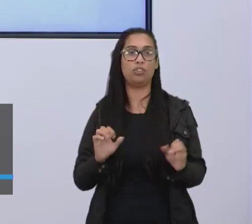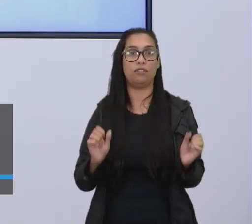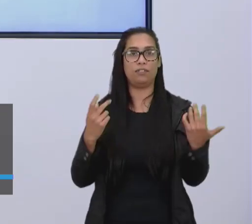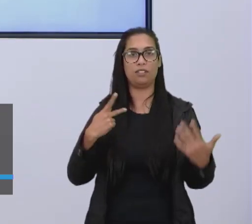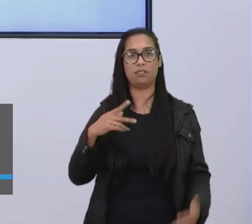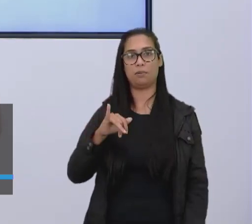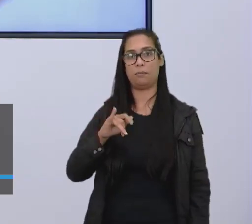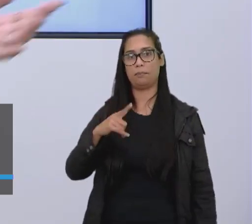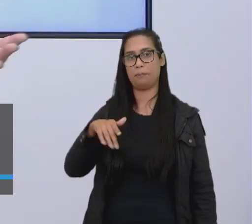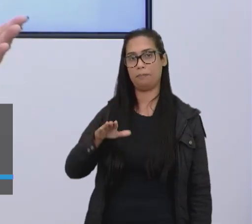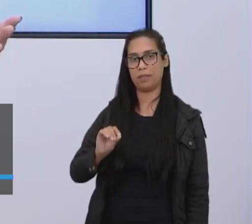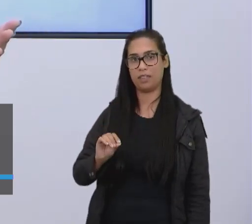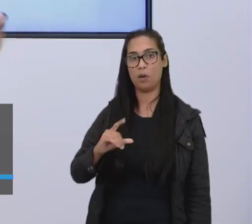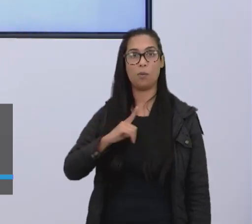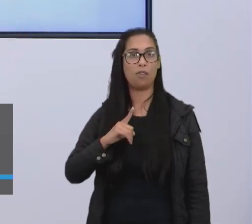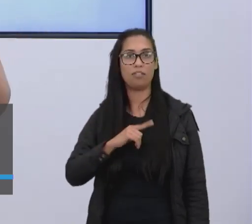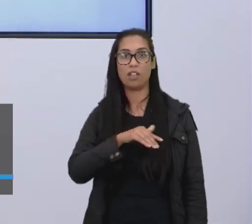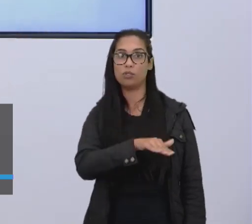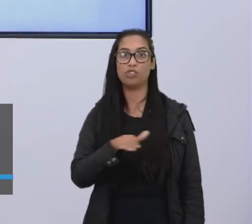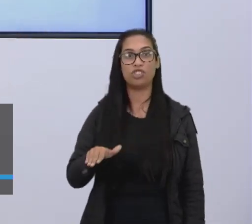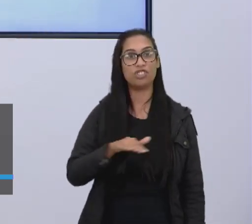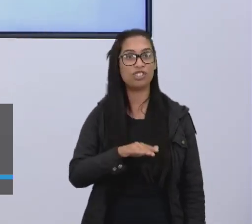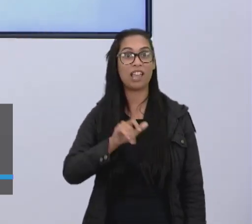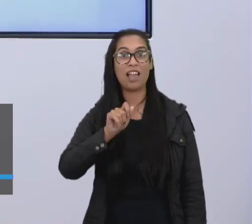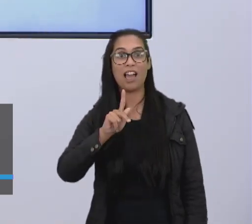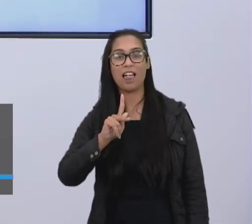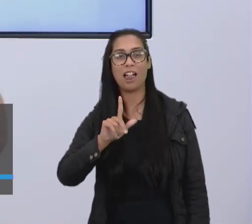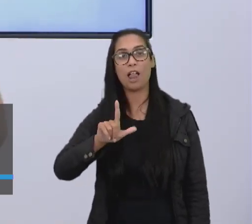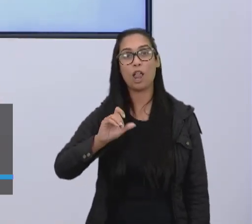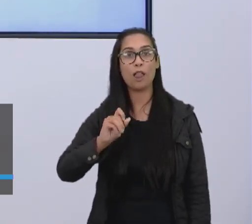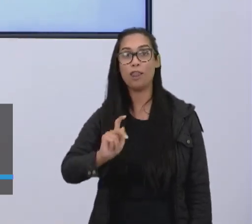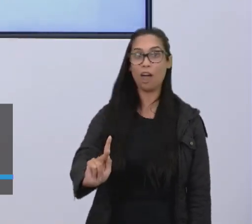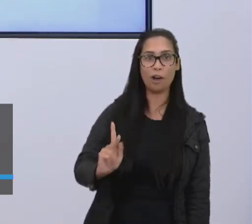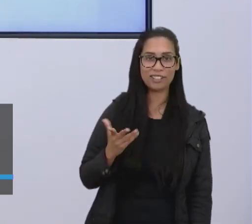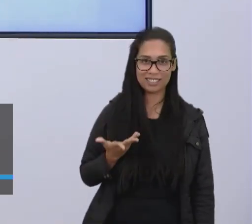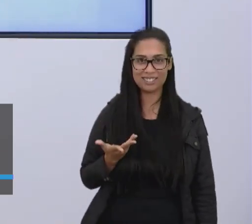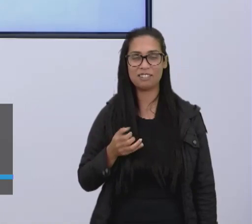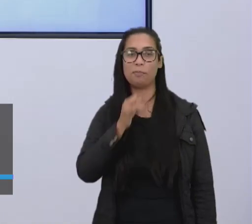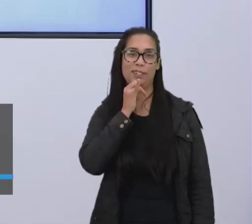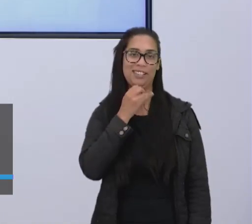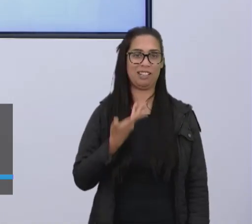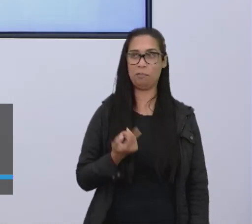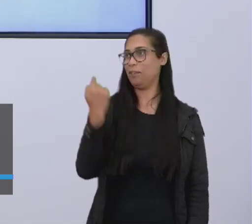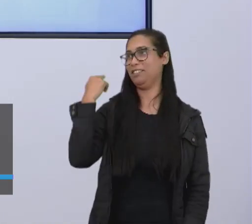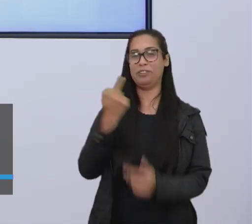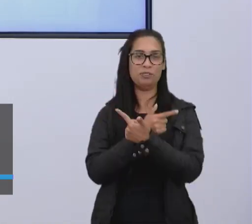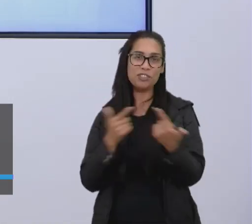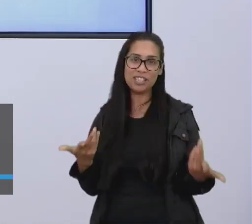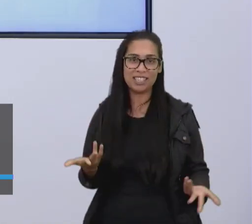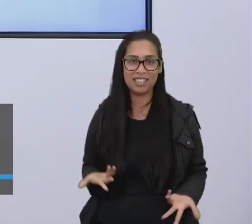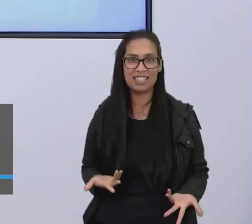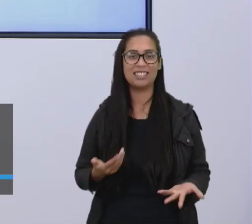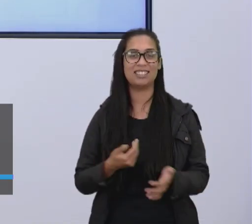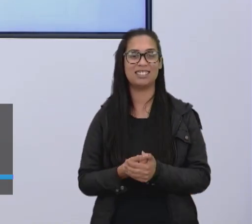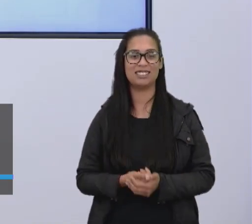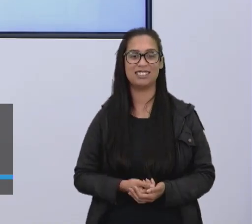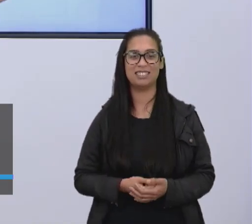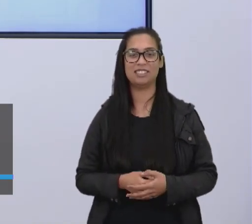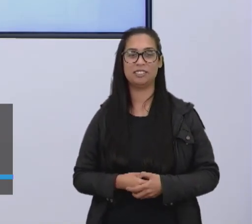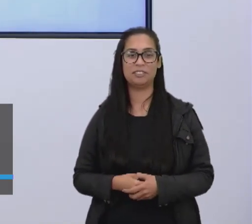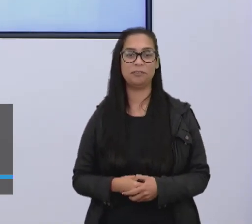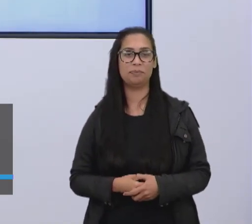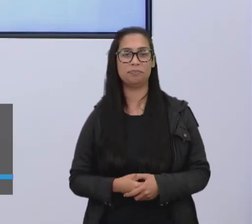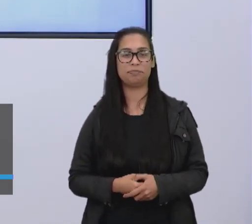tem, tipo, o Alok, você tem, tipo, banda de dubstep, você tem banda de... se bem que dubstep eu não sei se é banda,